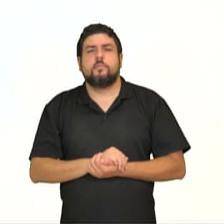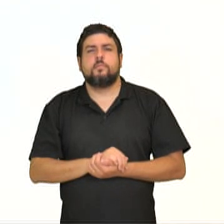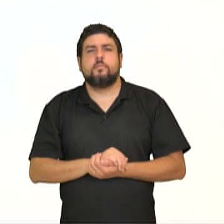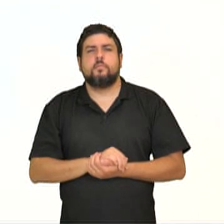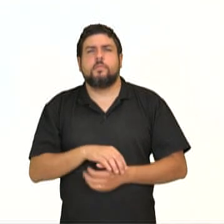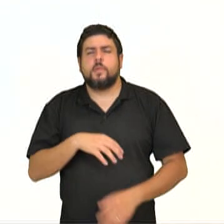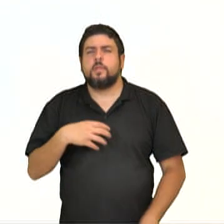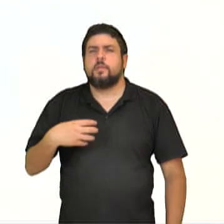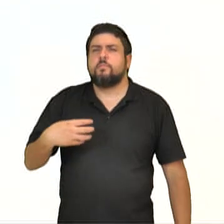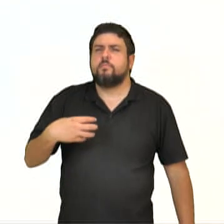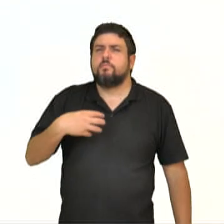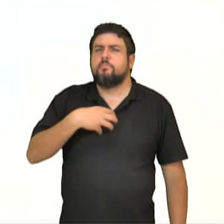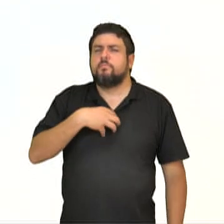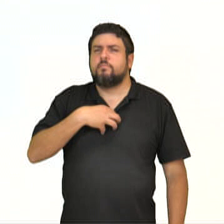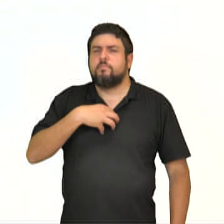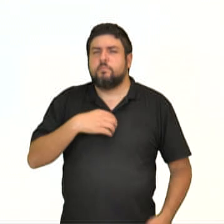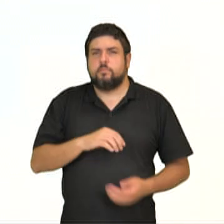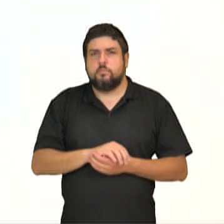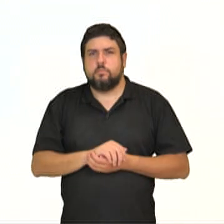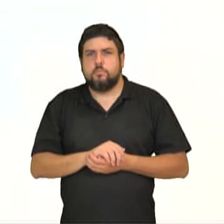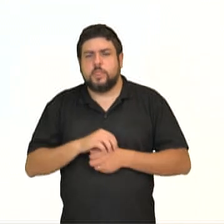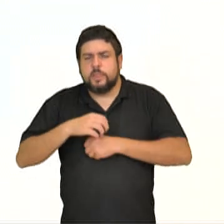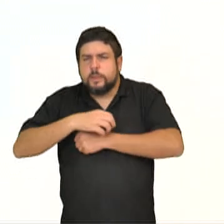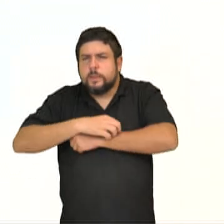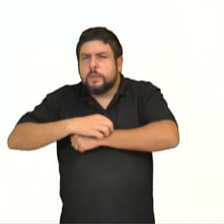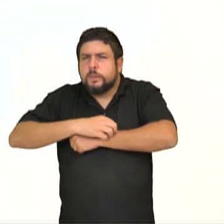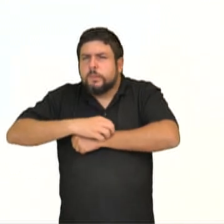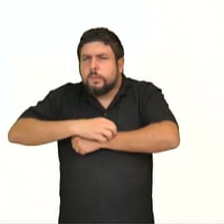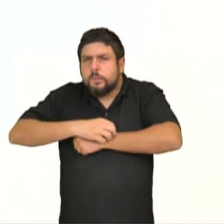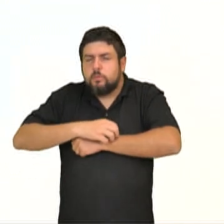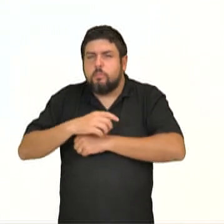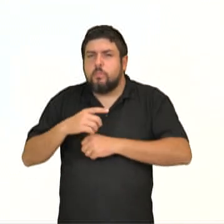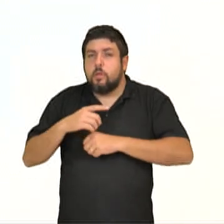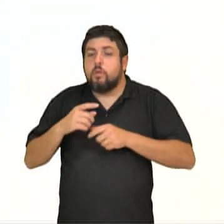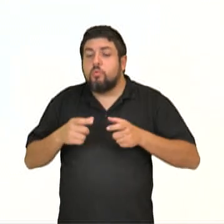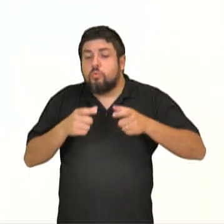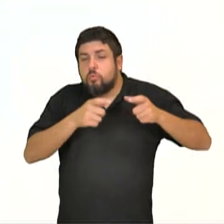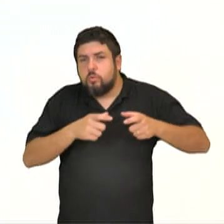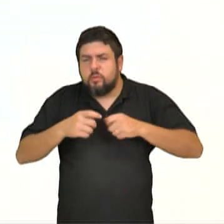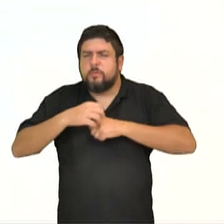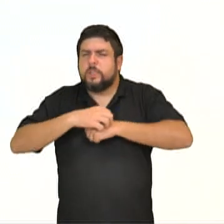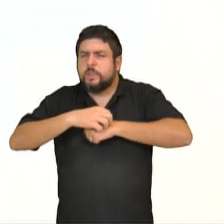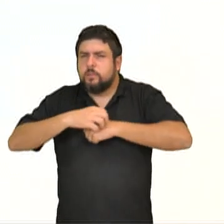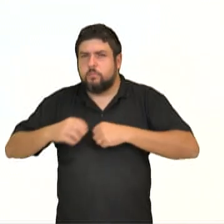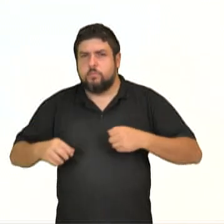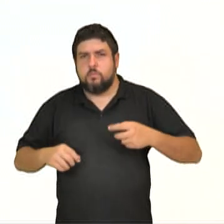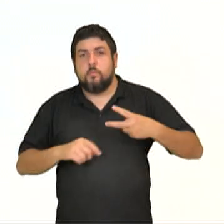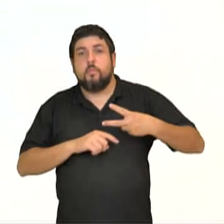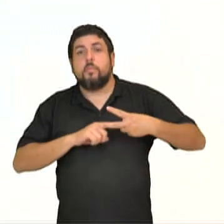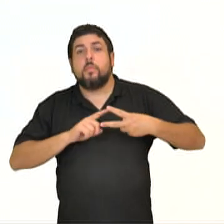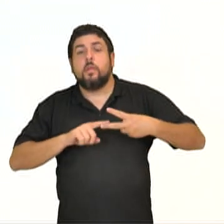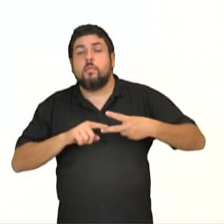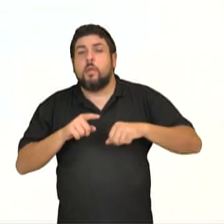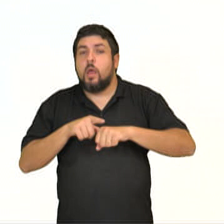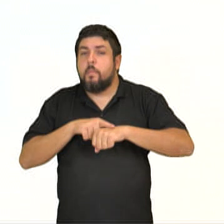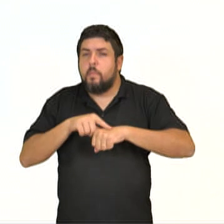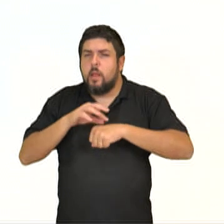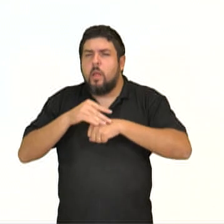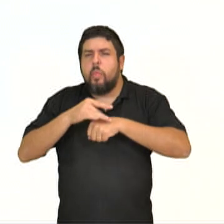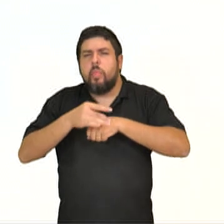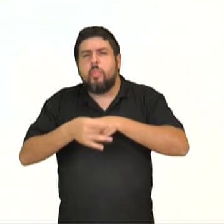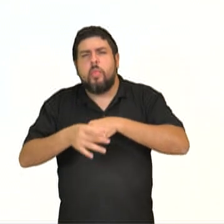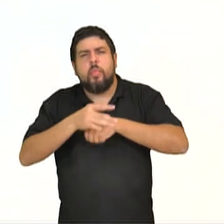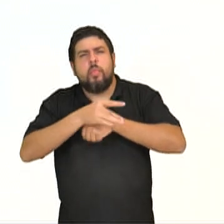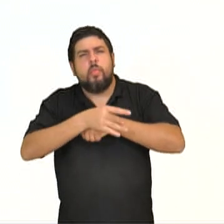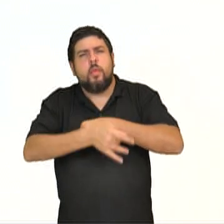das micoses? Então, uma coceira no local é uma característica, essa coceira. A descamação da pele,